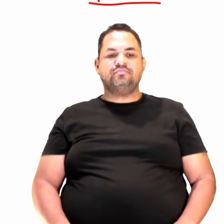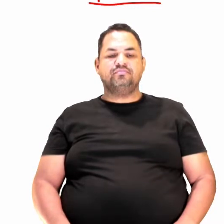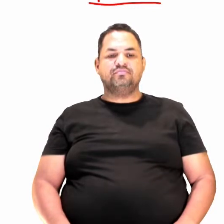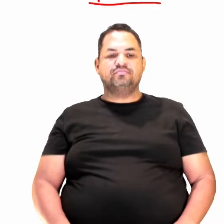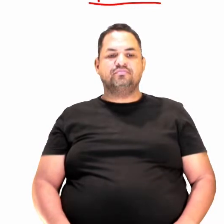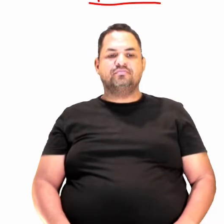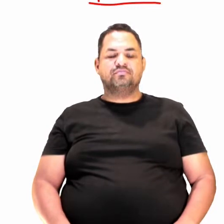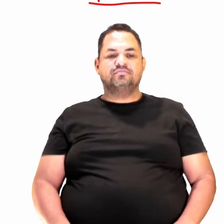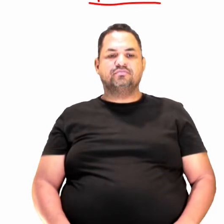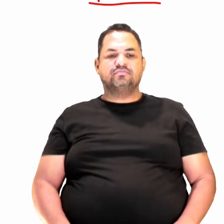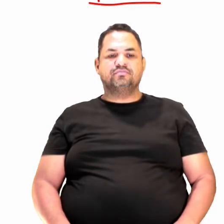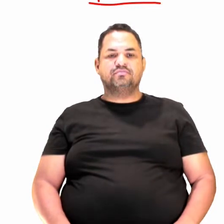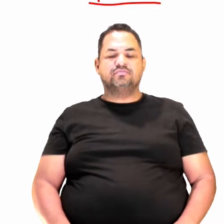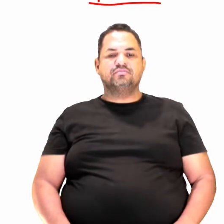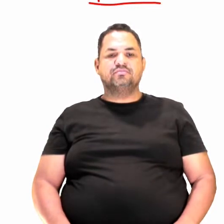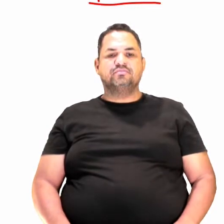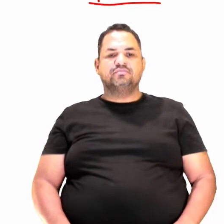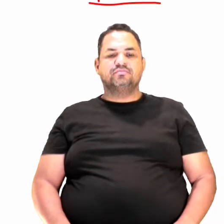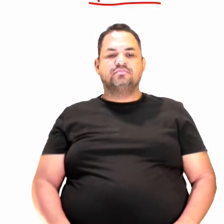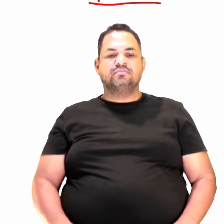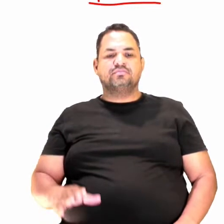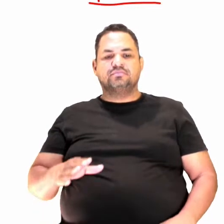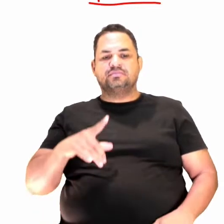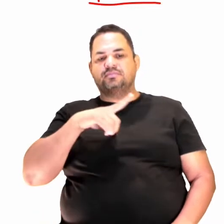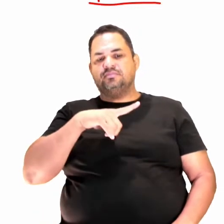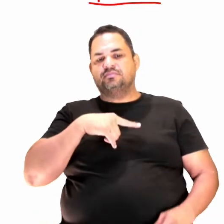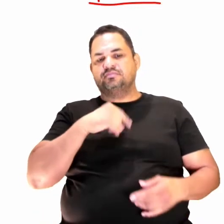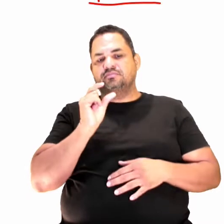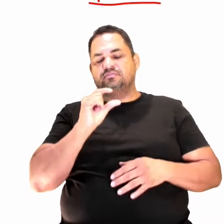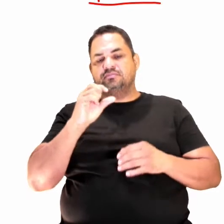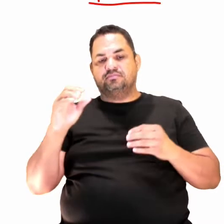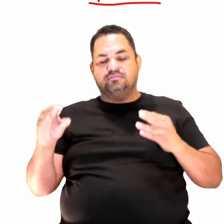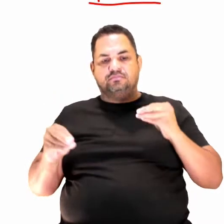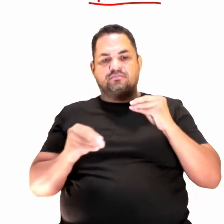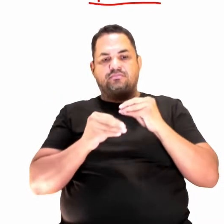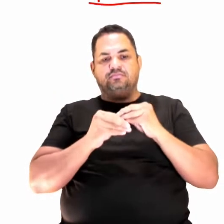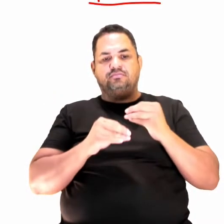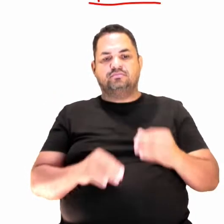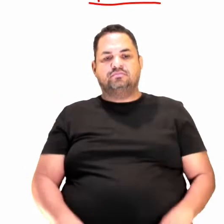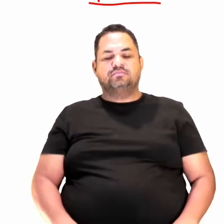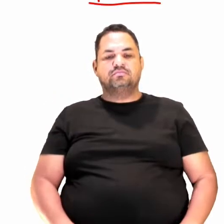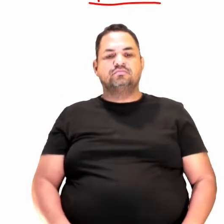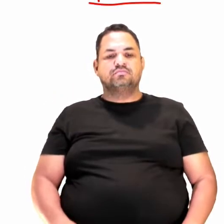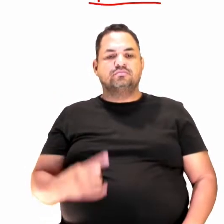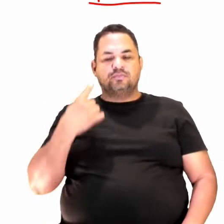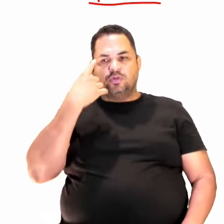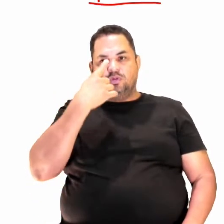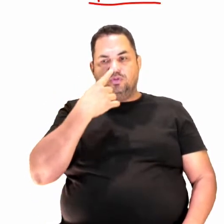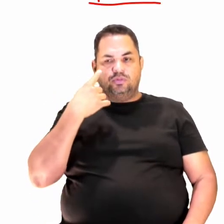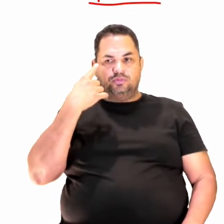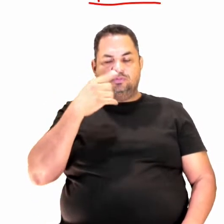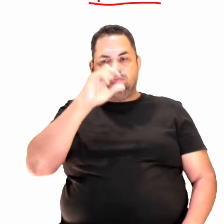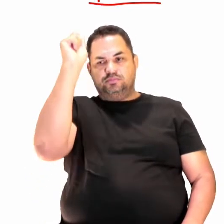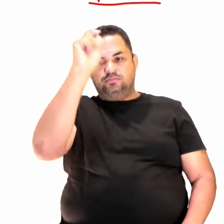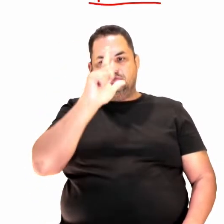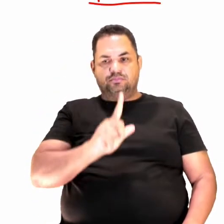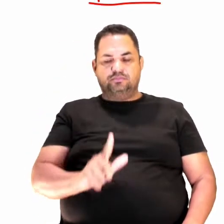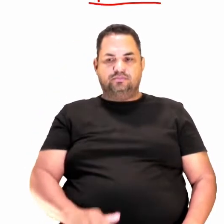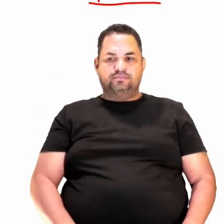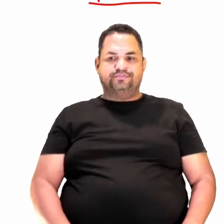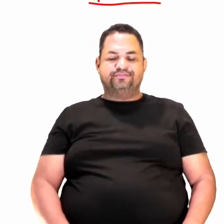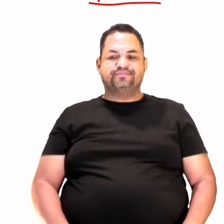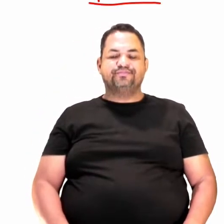aqui ela é alta. And slim, e magra. She has long, straight, blonde